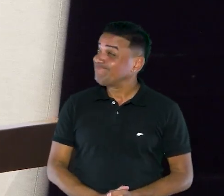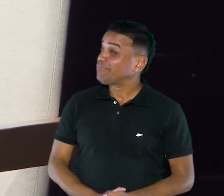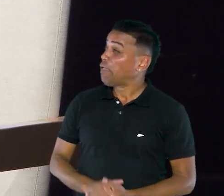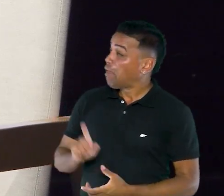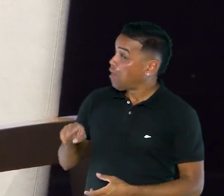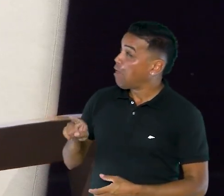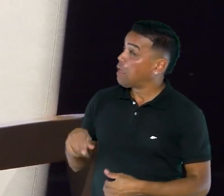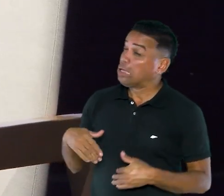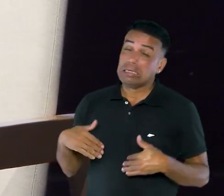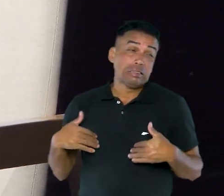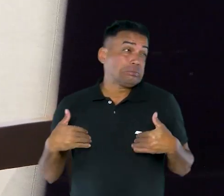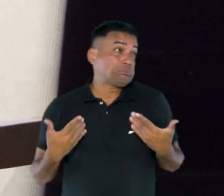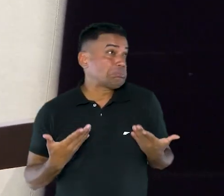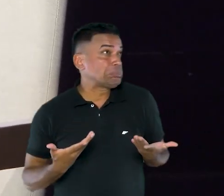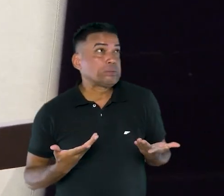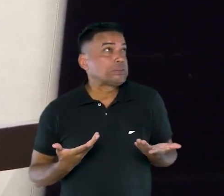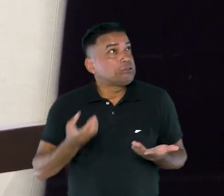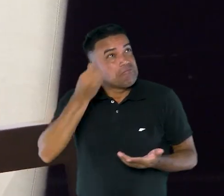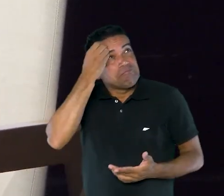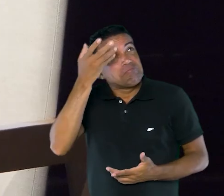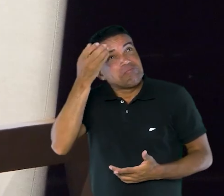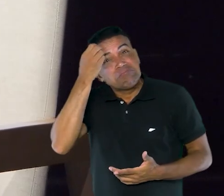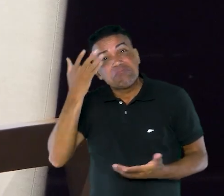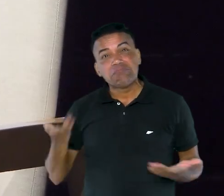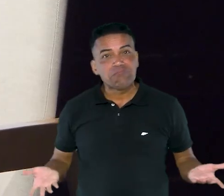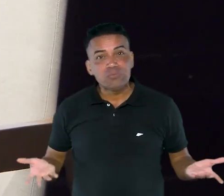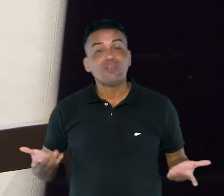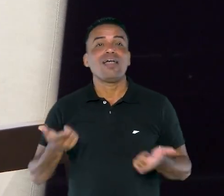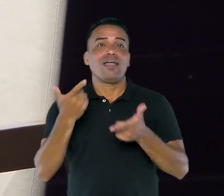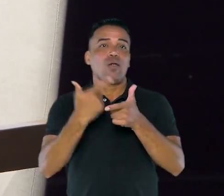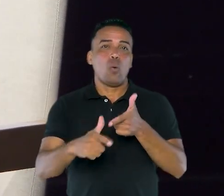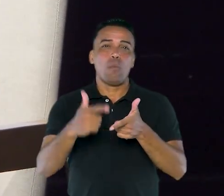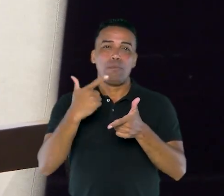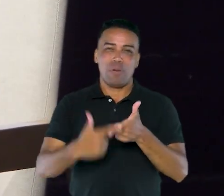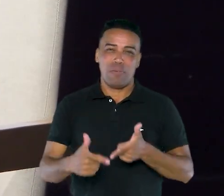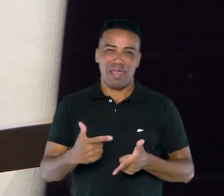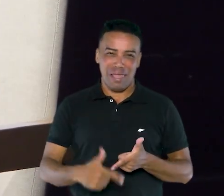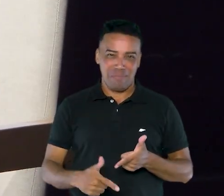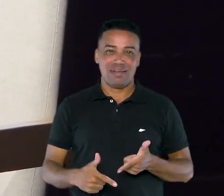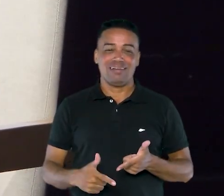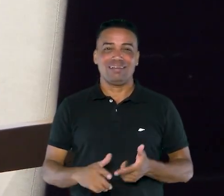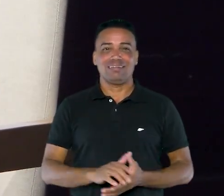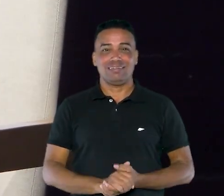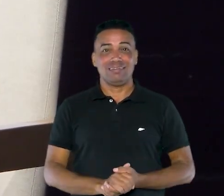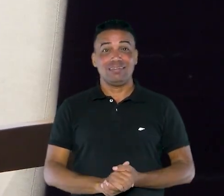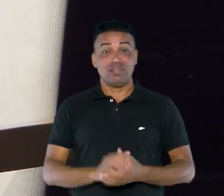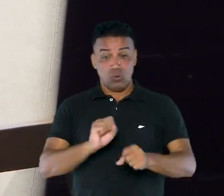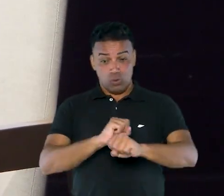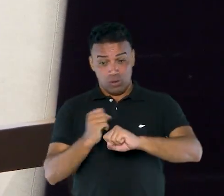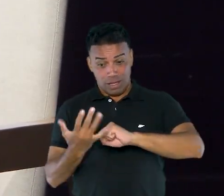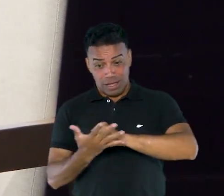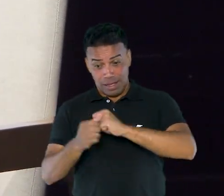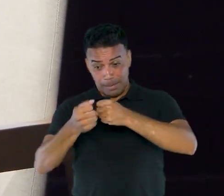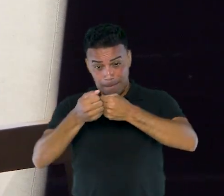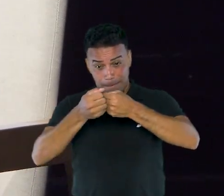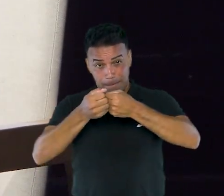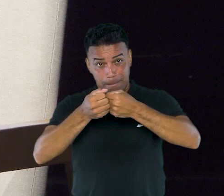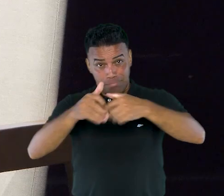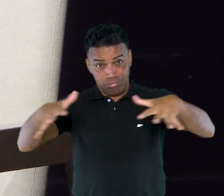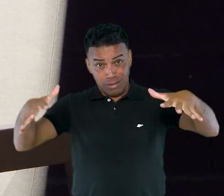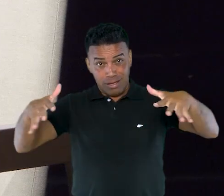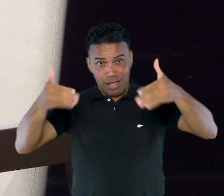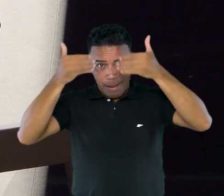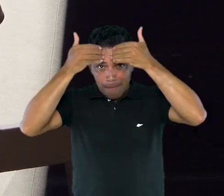Pois é, não me ocorre nada nesse momento. E esse é um problema. A gente, ao invés da pandemia ter aberto